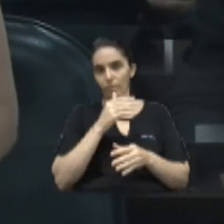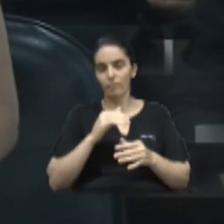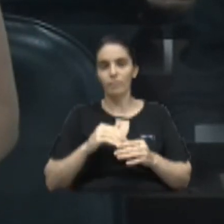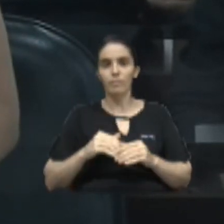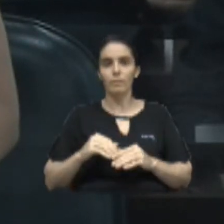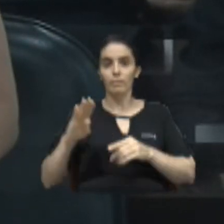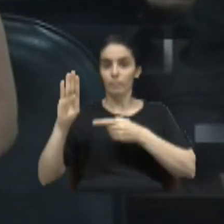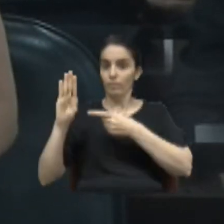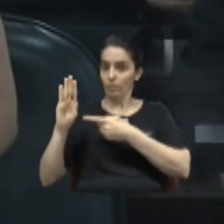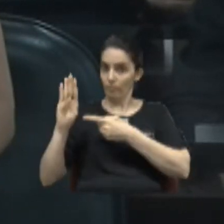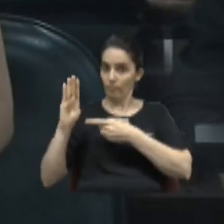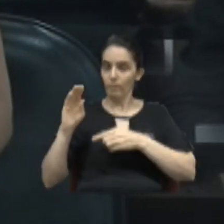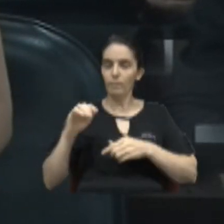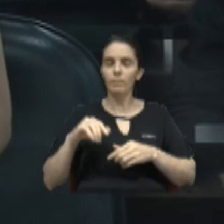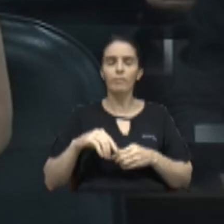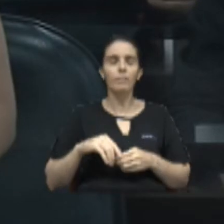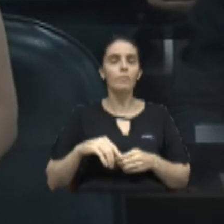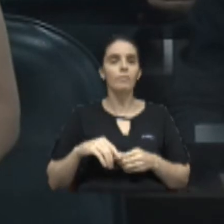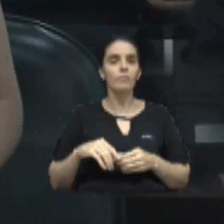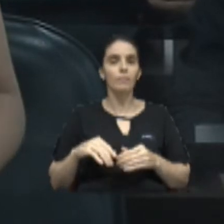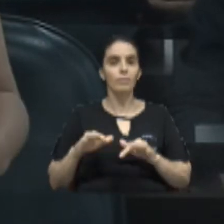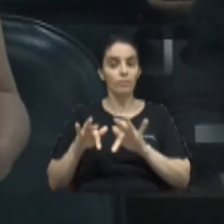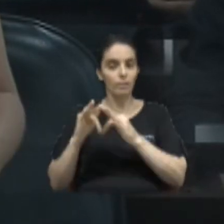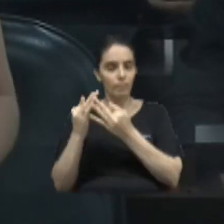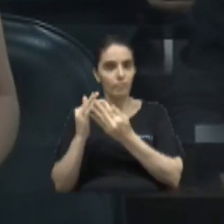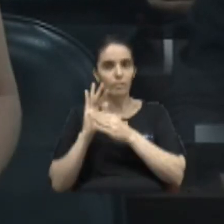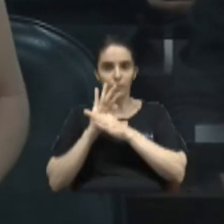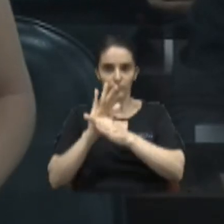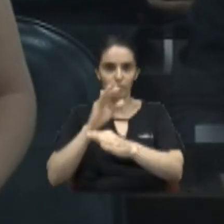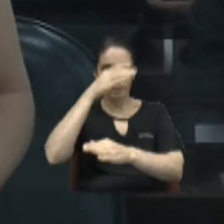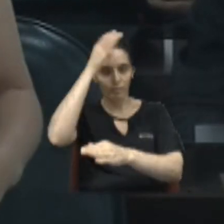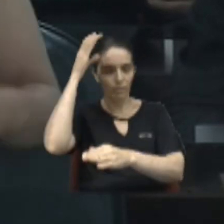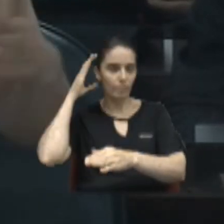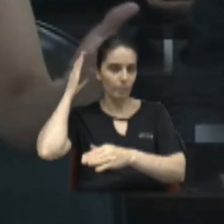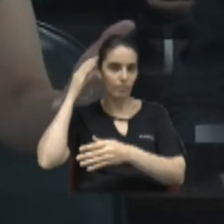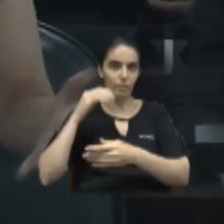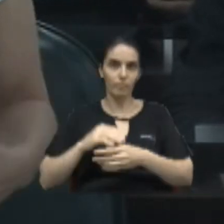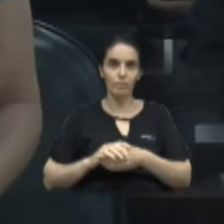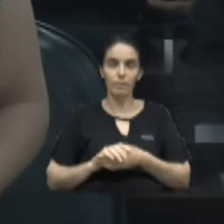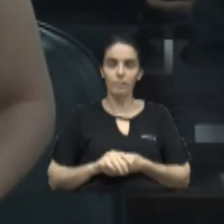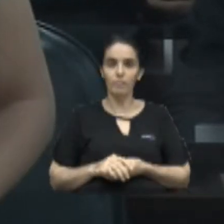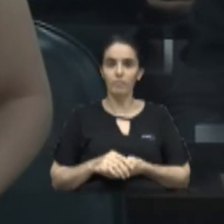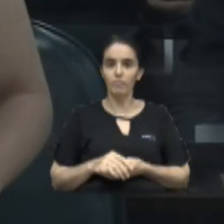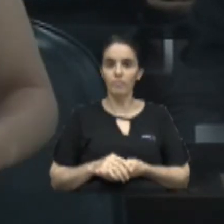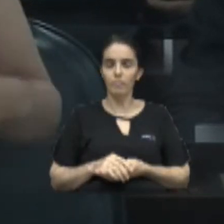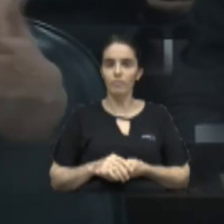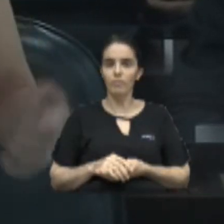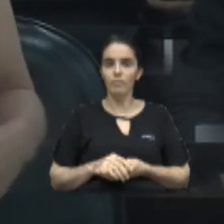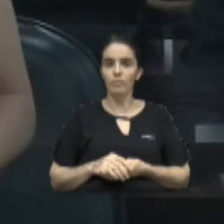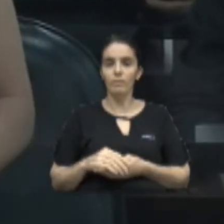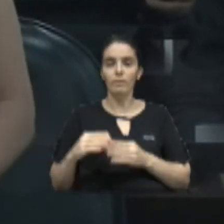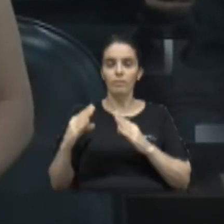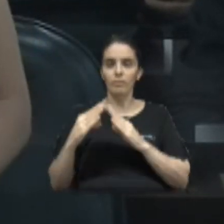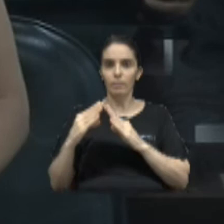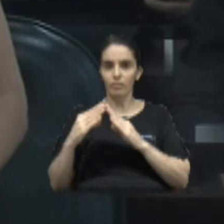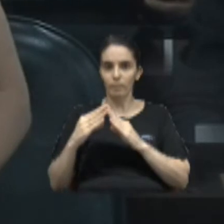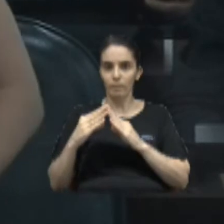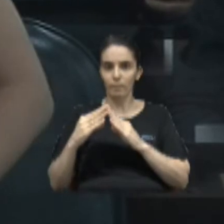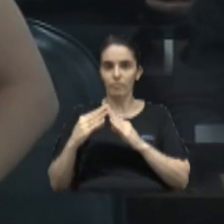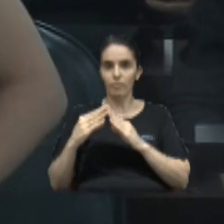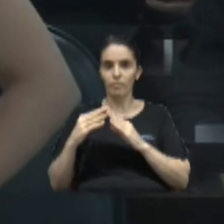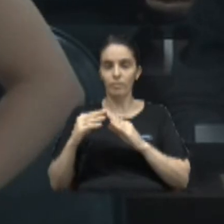foi candidata a vereadora. E na ocasião que ele abriu as portas da casa dele, me apresentou para toda a